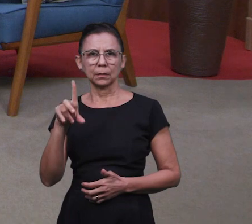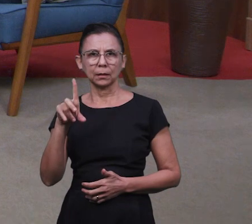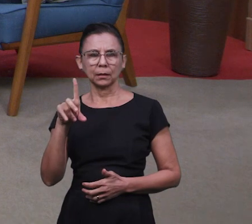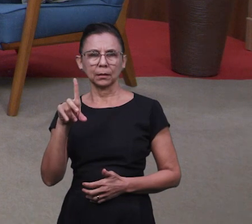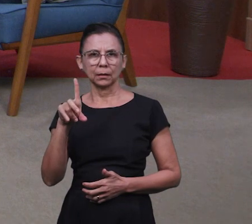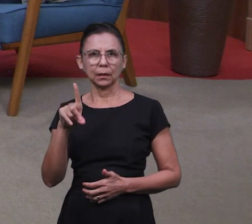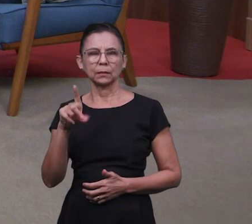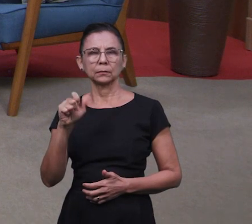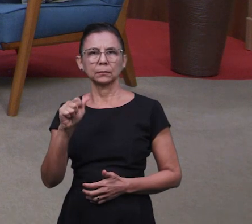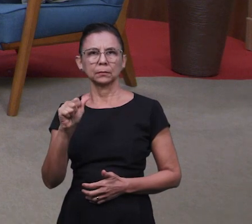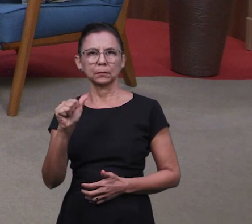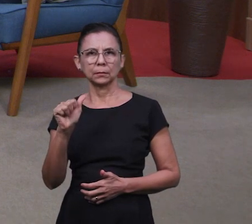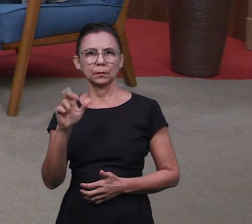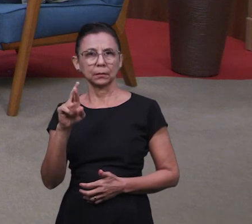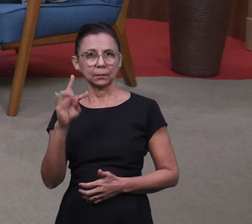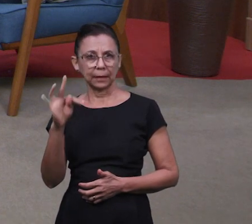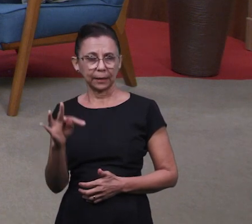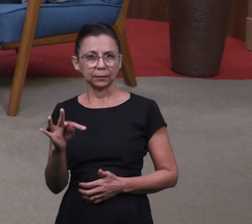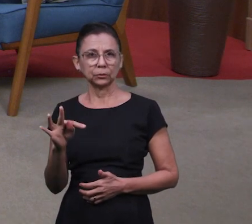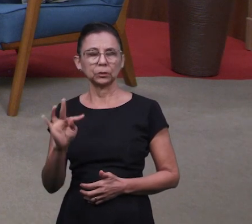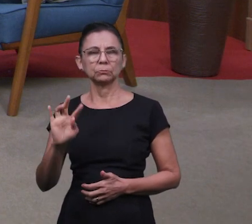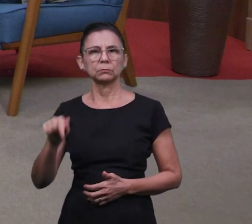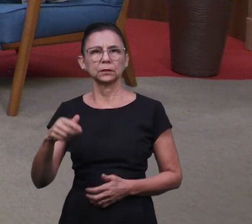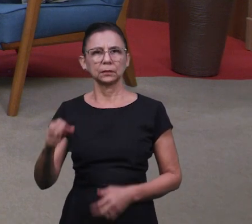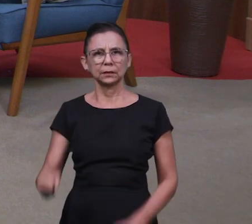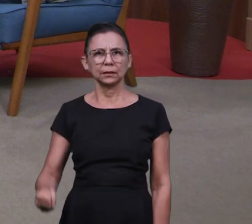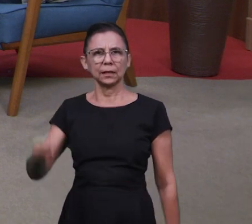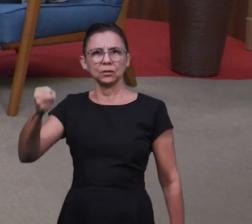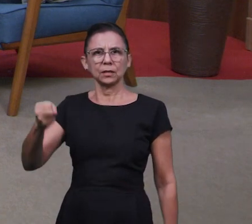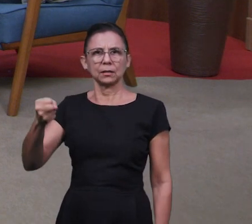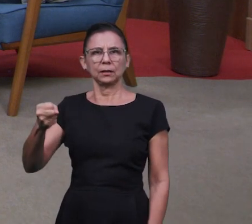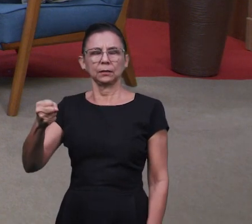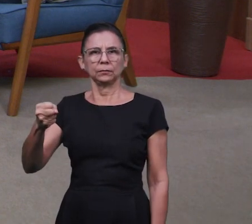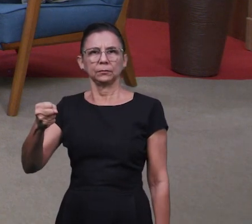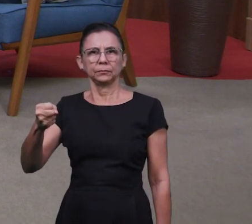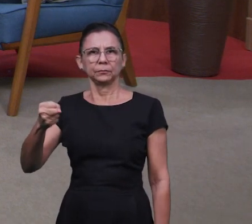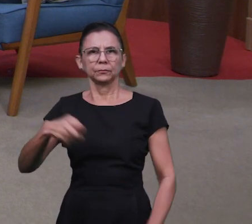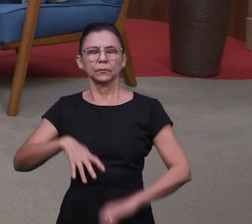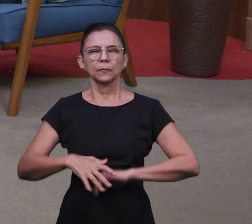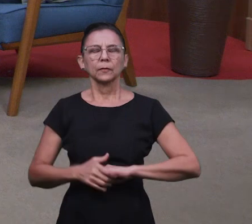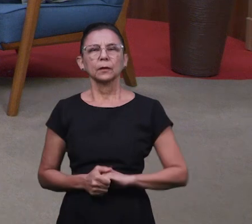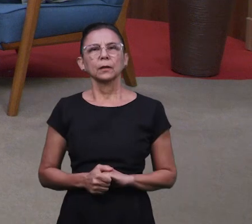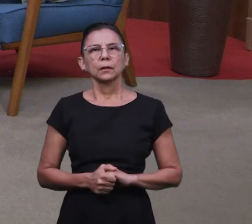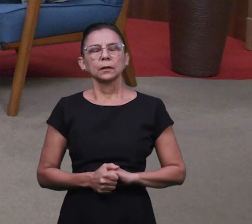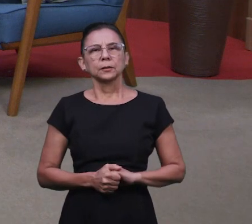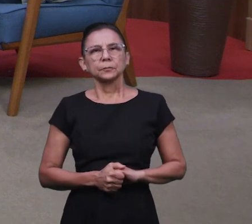verso, associação profética, claro, desse verso com o momento do arrebatamento da igreja?